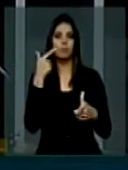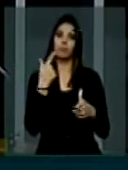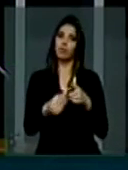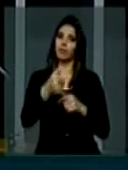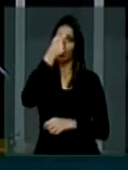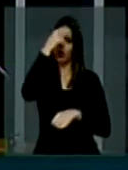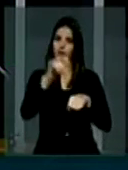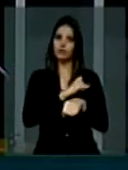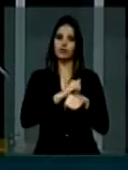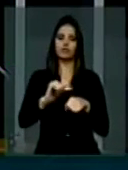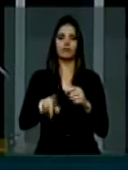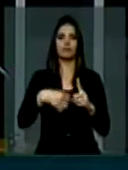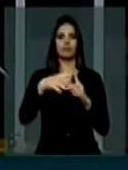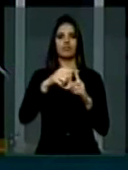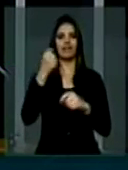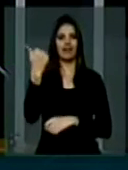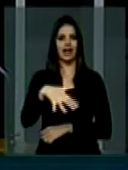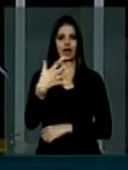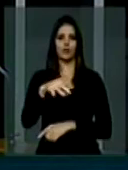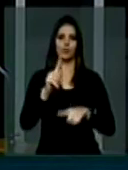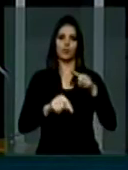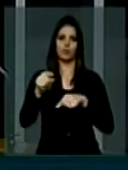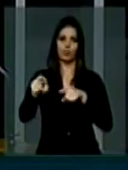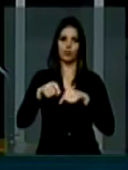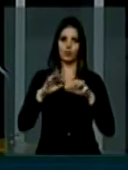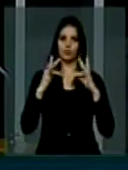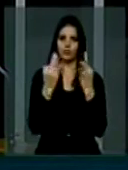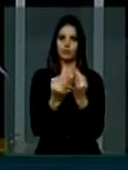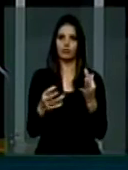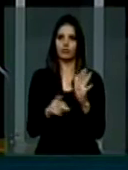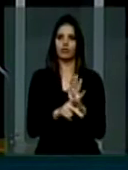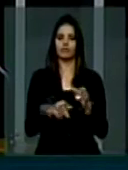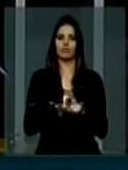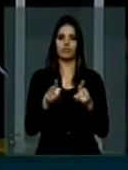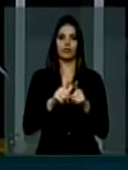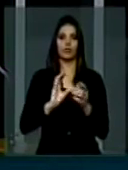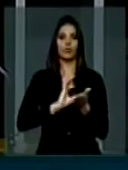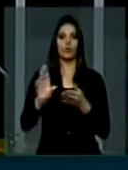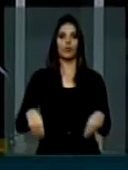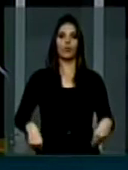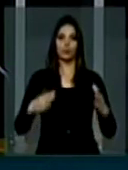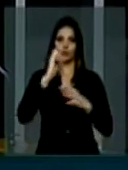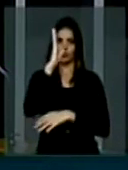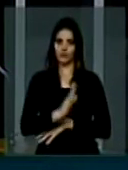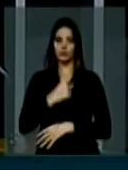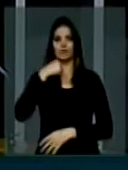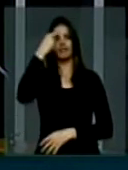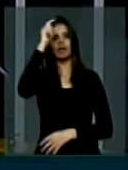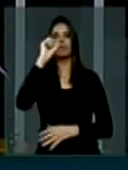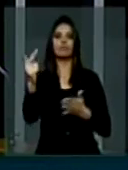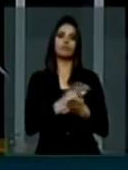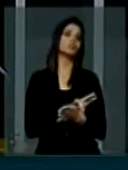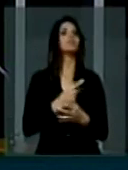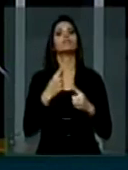oneram a produção e agravam o tristemente célebre custo Brasil. Para uma ligeira ideia sobre esse monstruoso